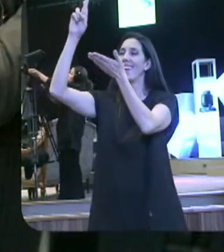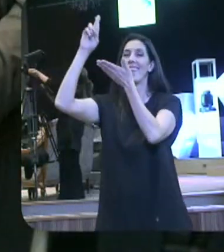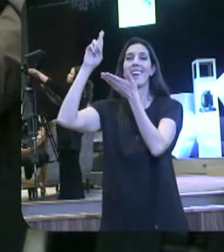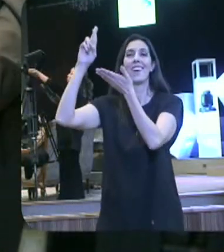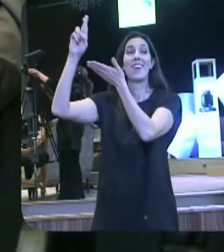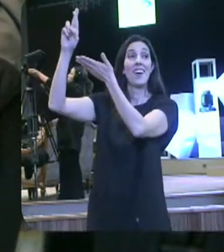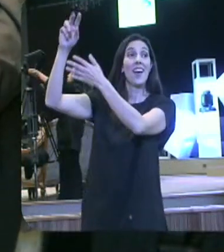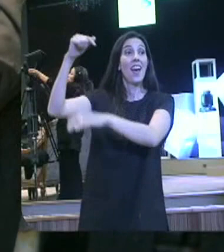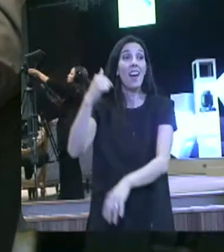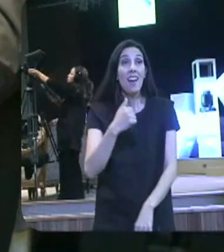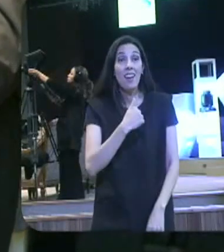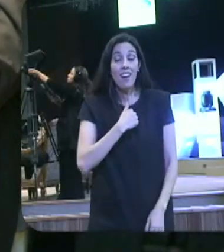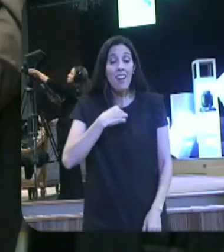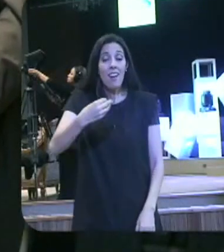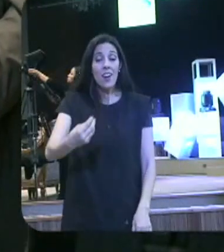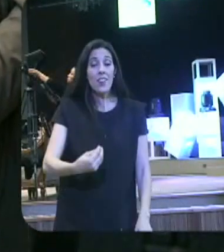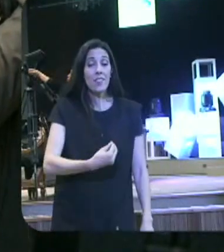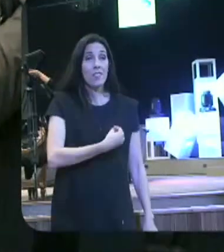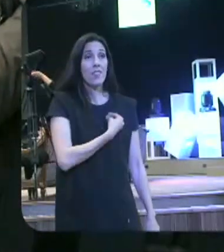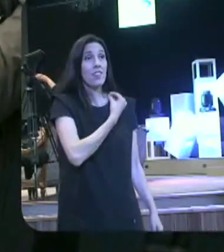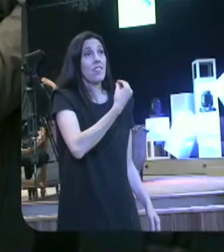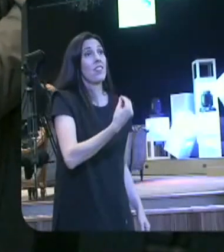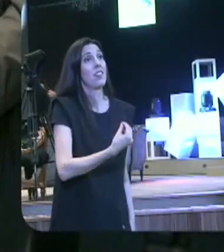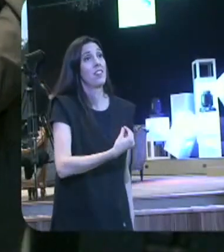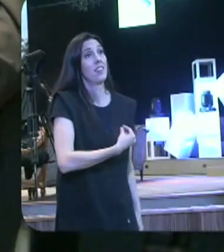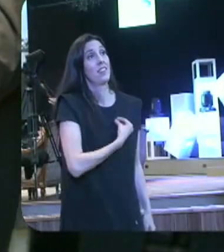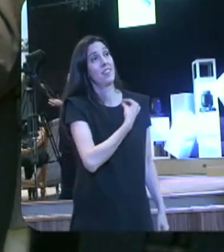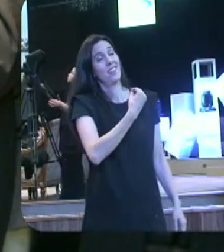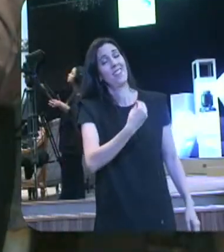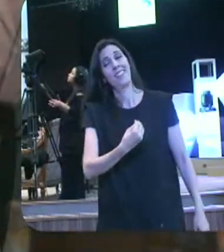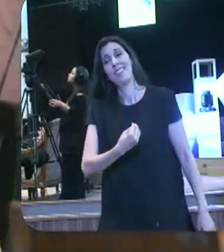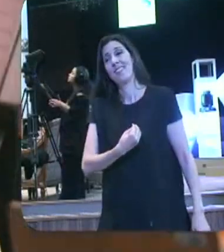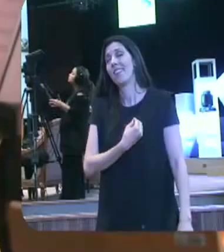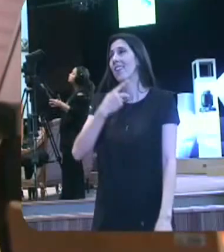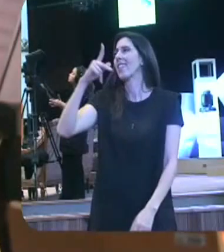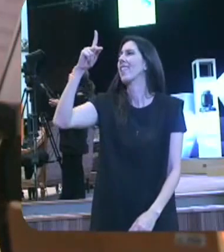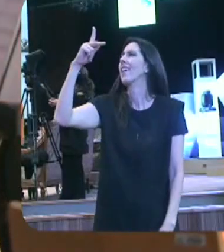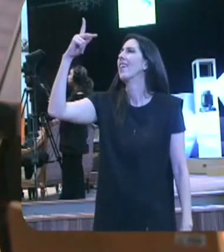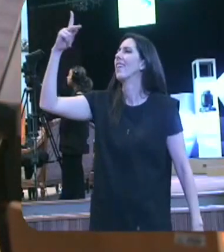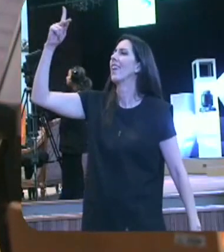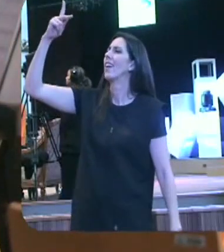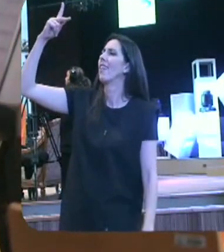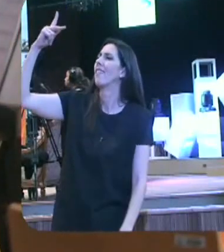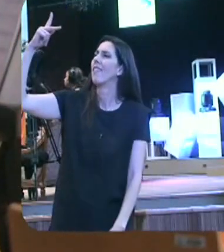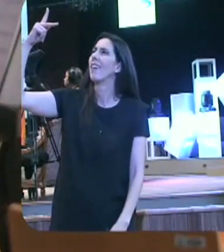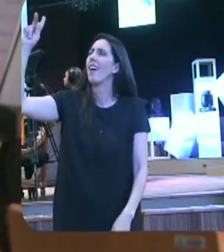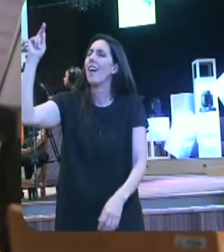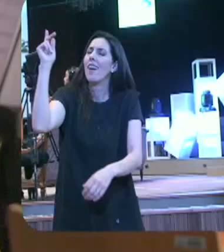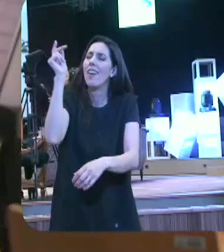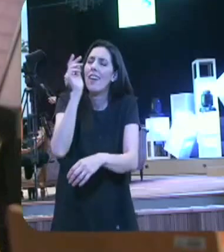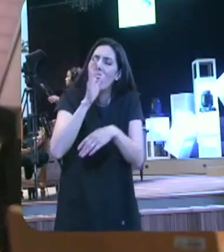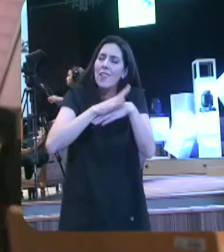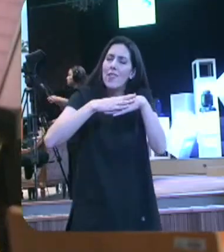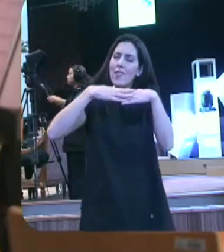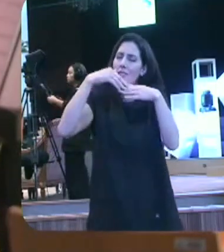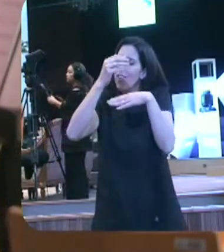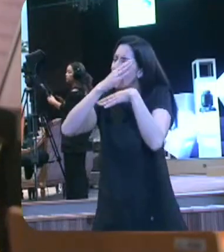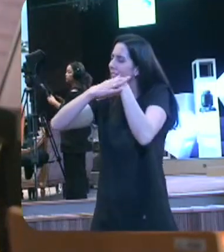Senhor, não posso viver longe do teu